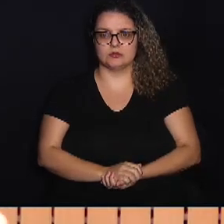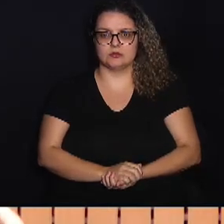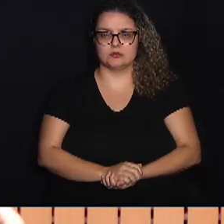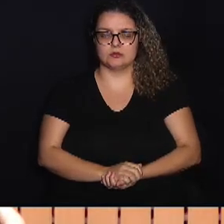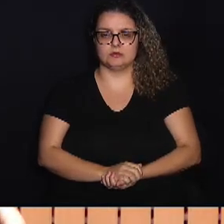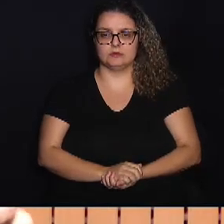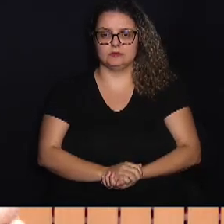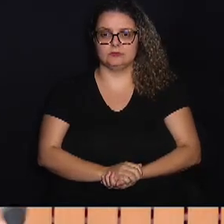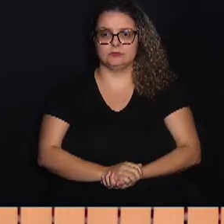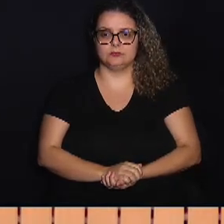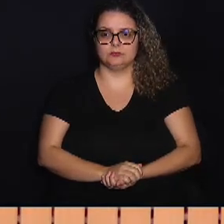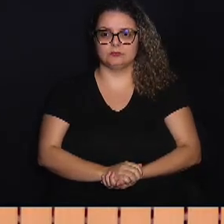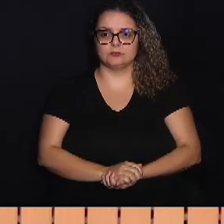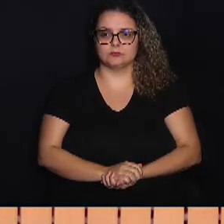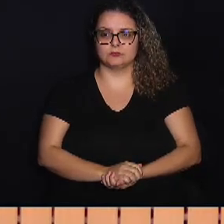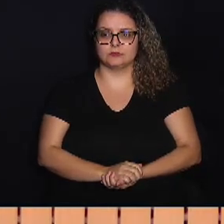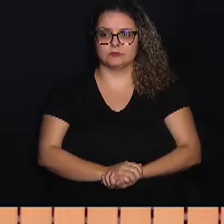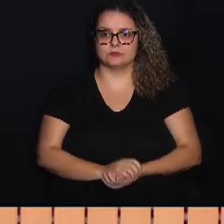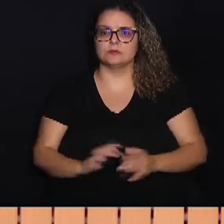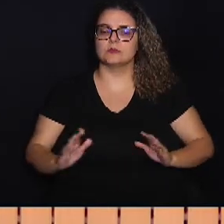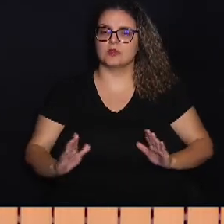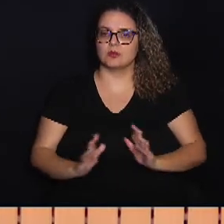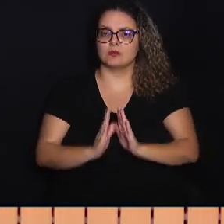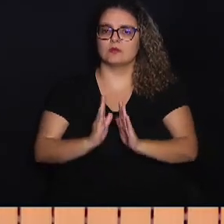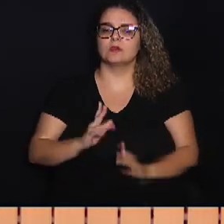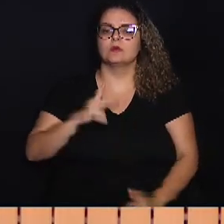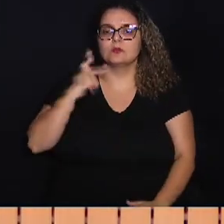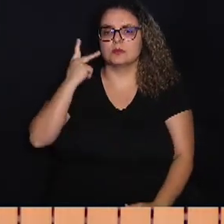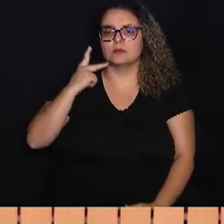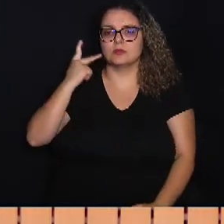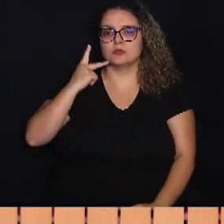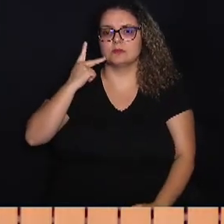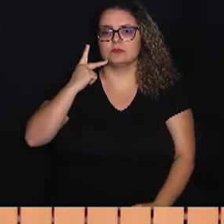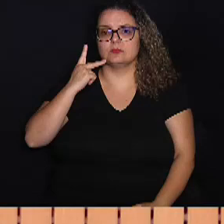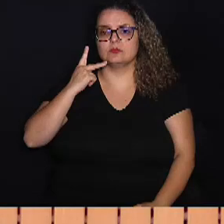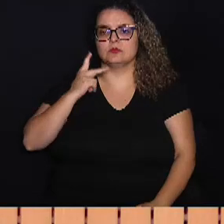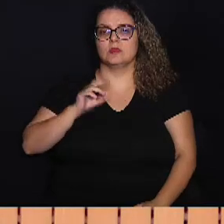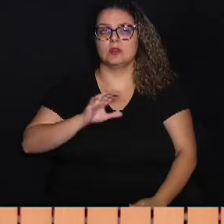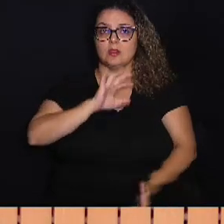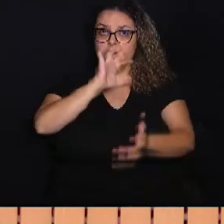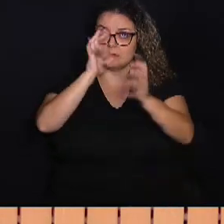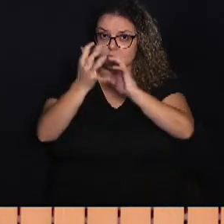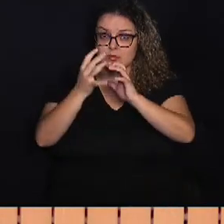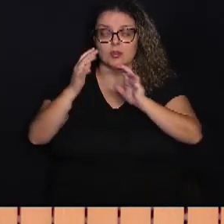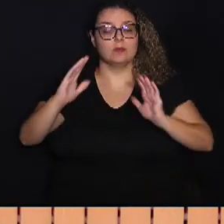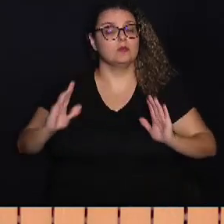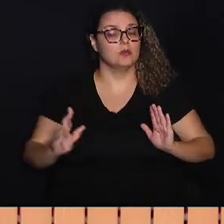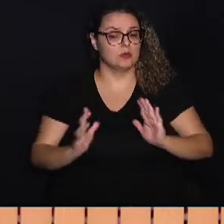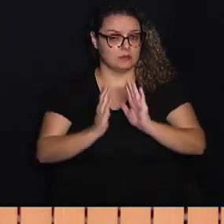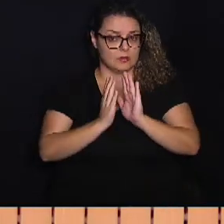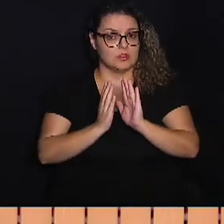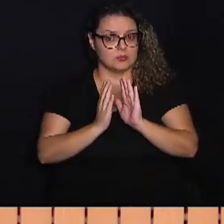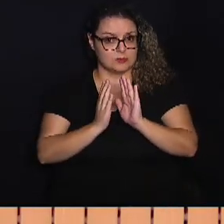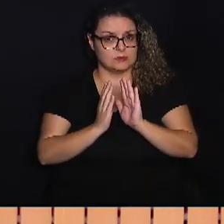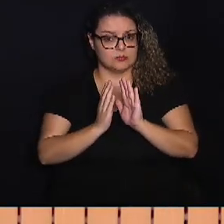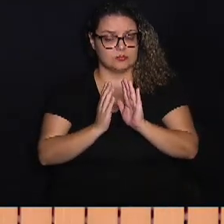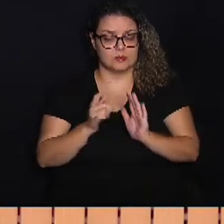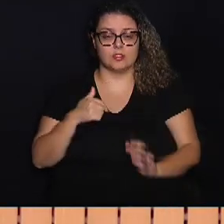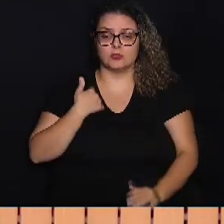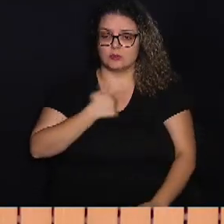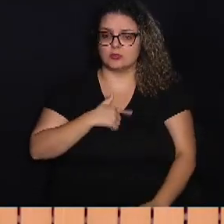através da da frente parlamentar de enfrentamento às emergências climáticas né Nós